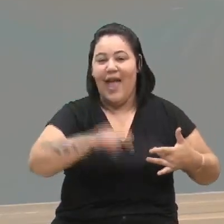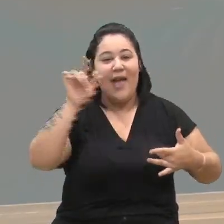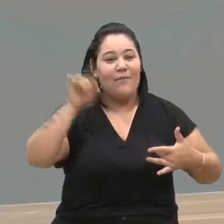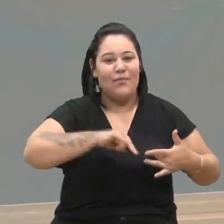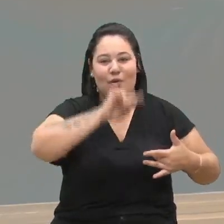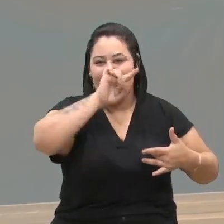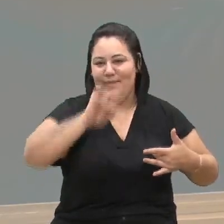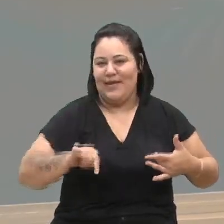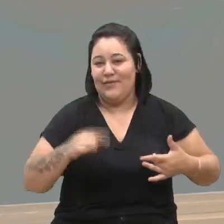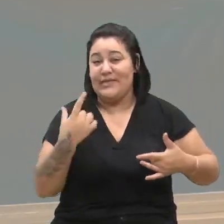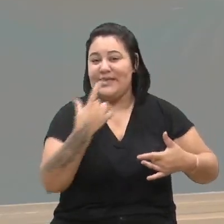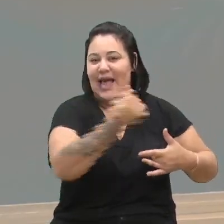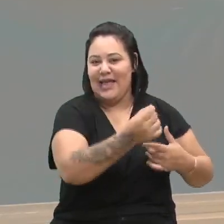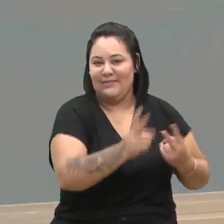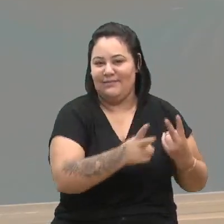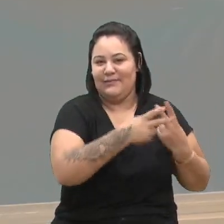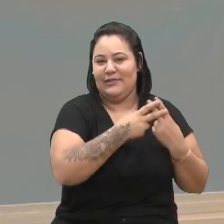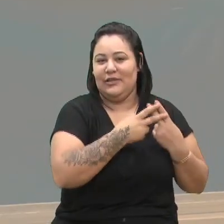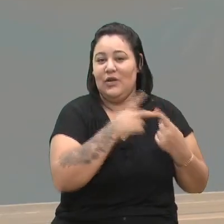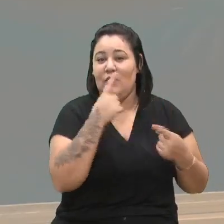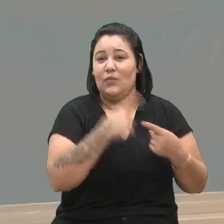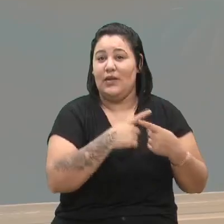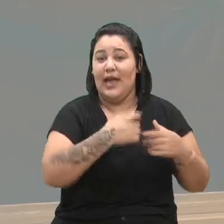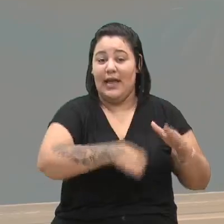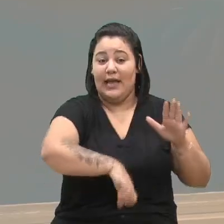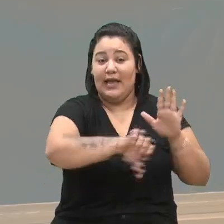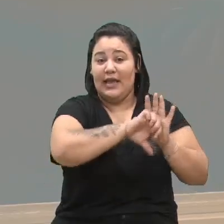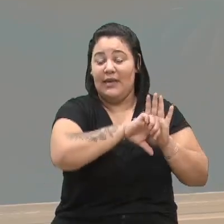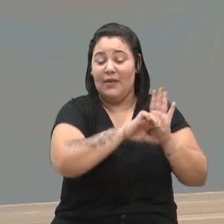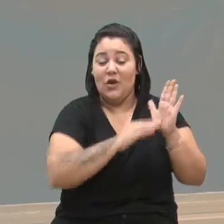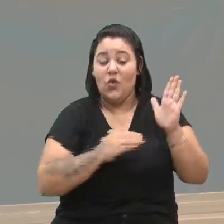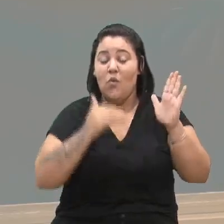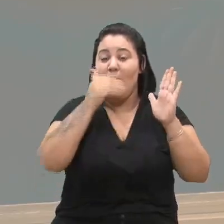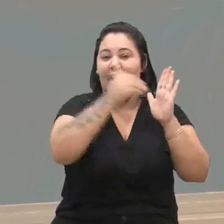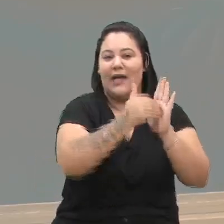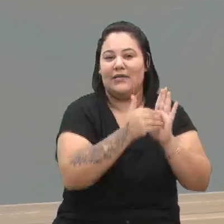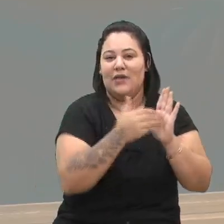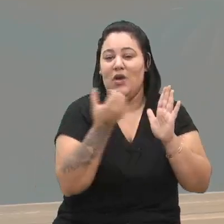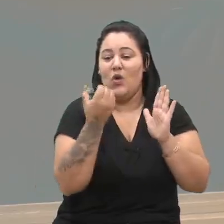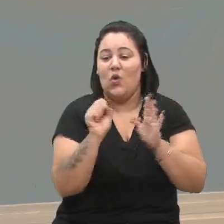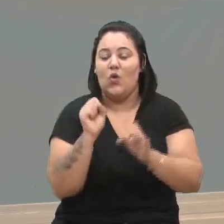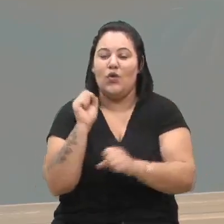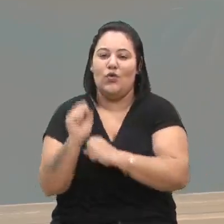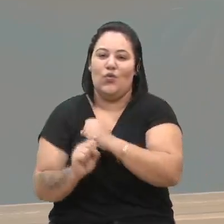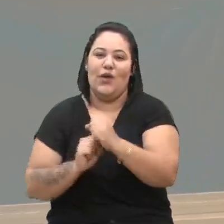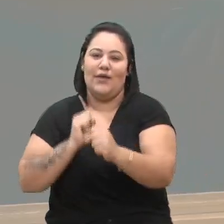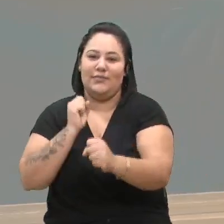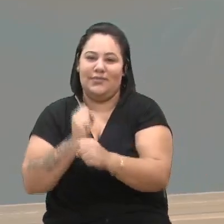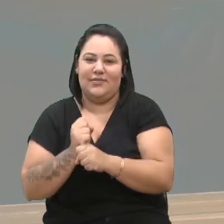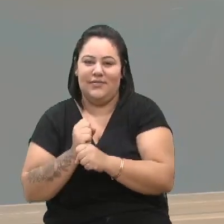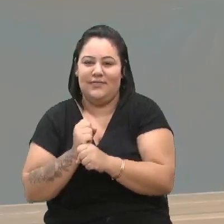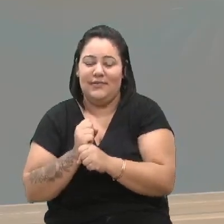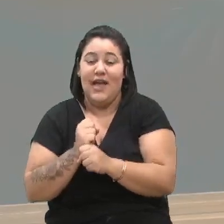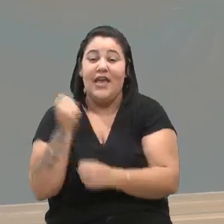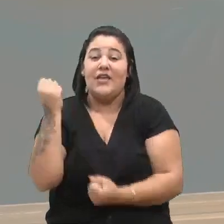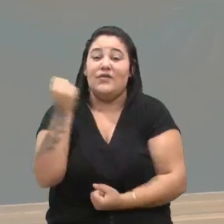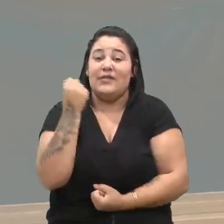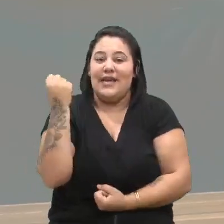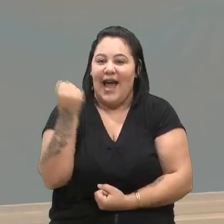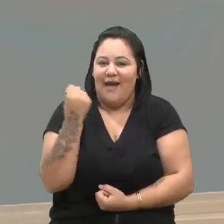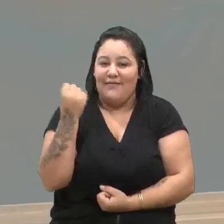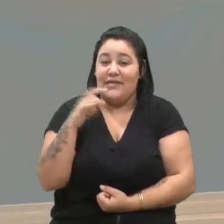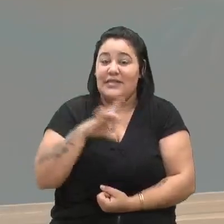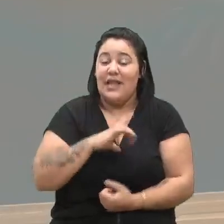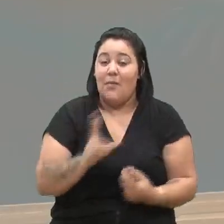saídas temporárias, porque é crime até, no máximo, 8 anos. E os crimes graves possuem